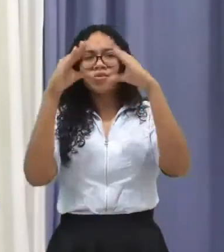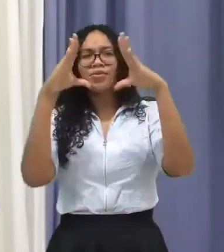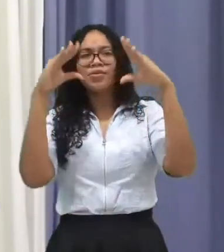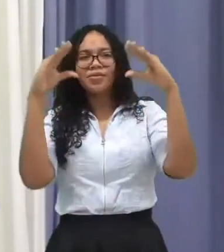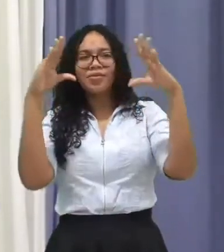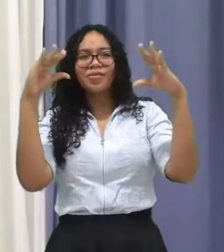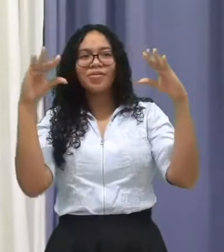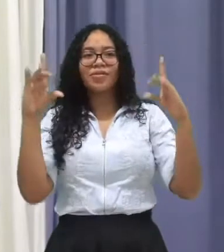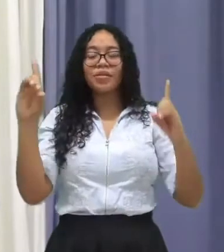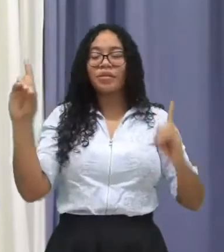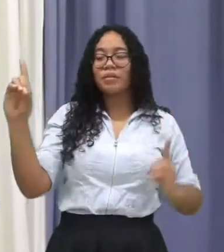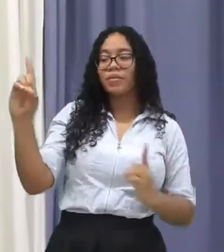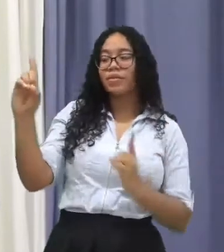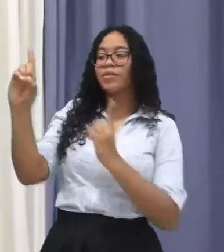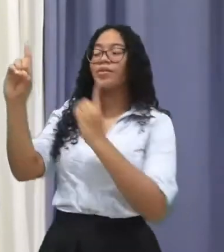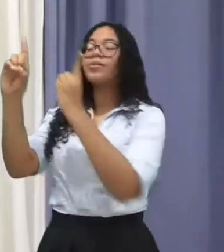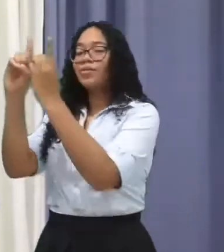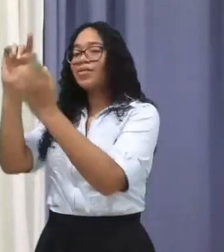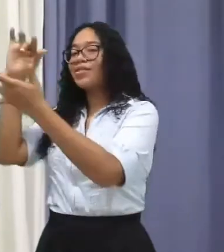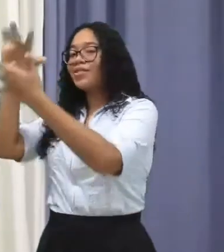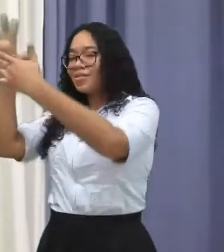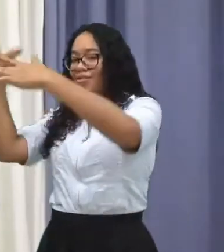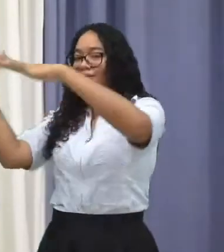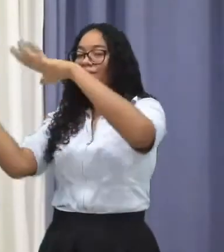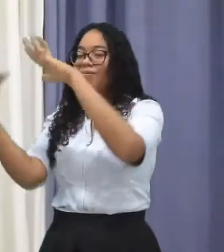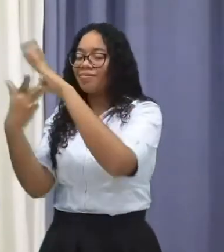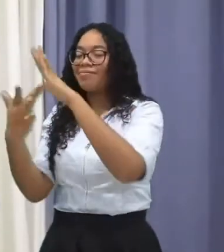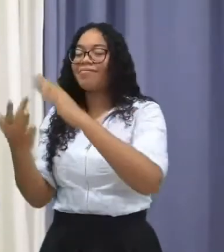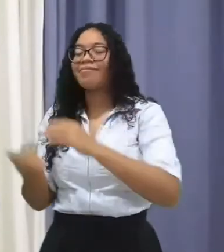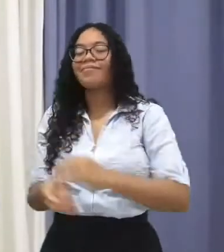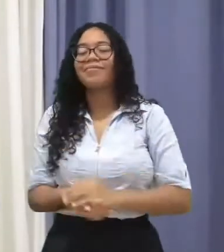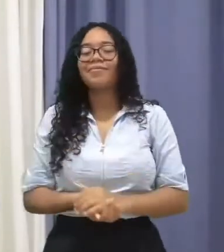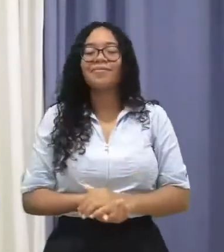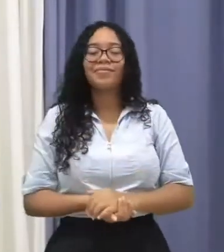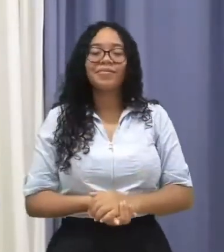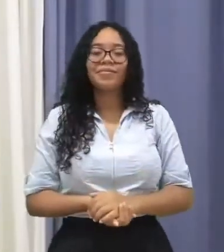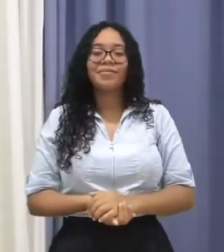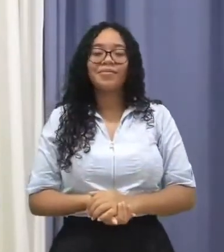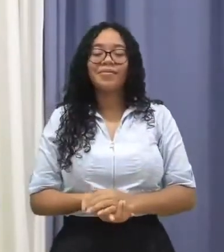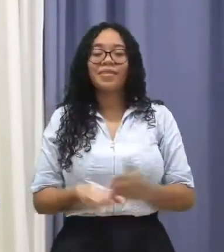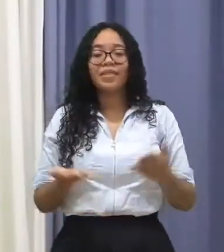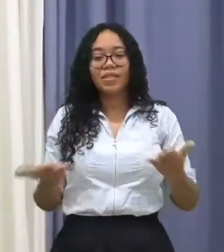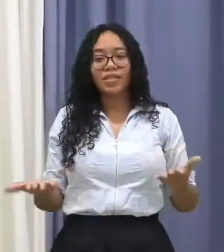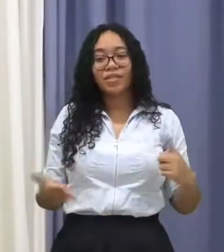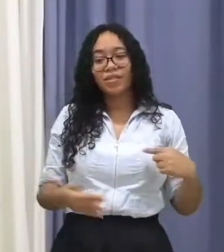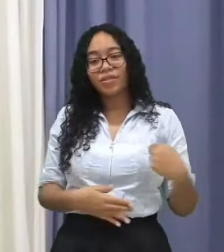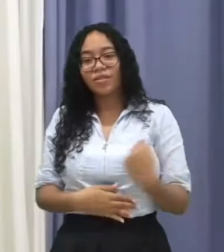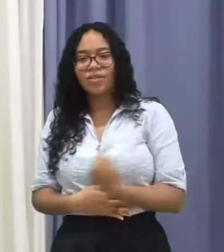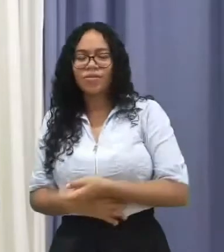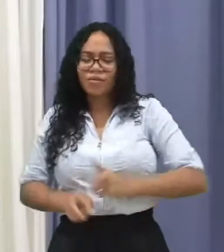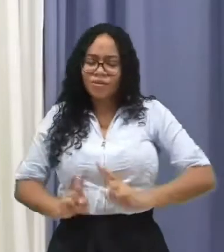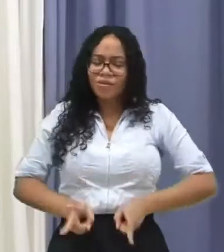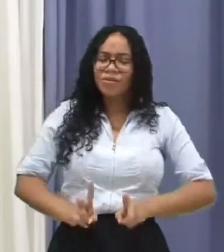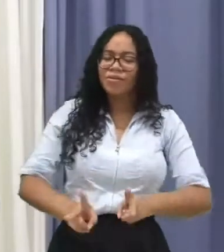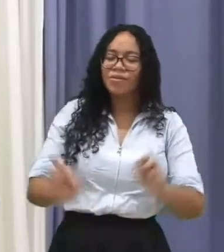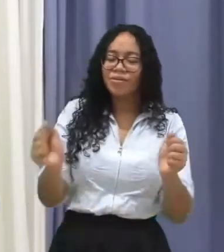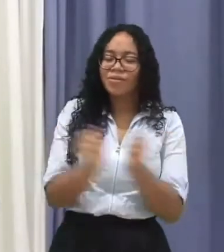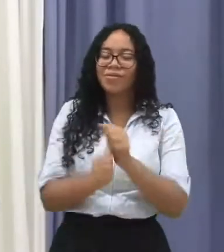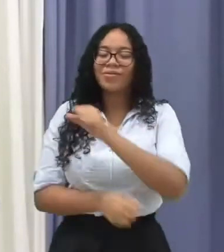o encontro do Senhor nos ares, e assim estaremos para sempre com o